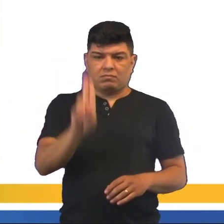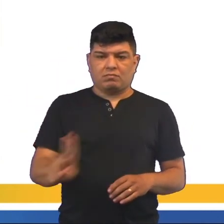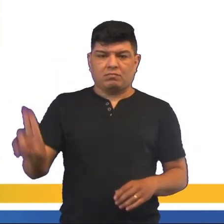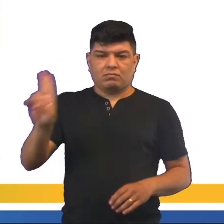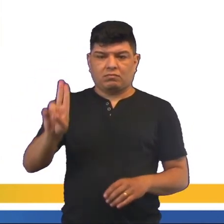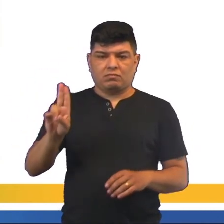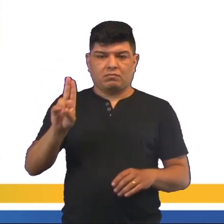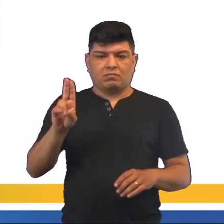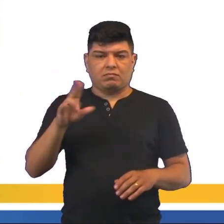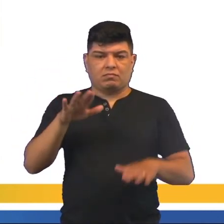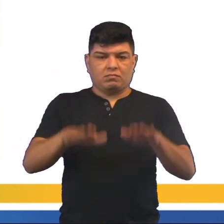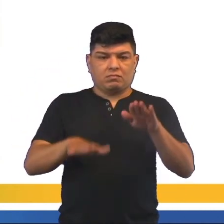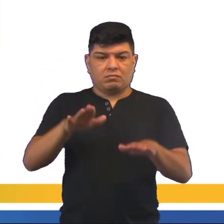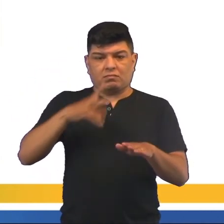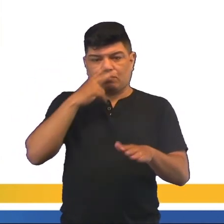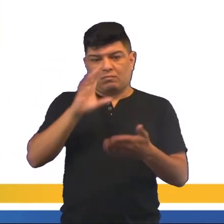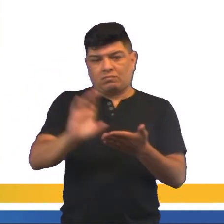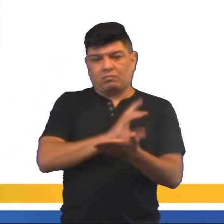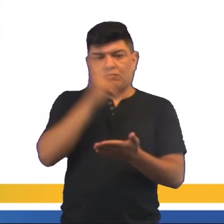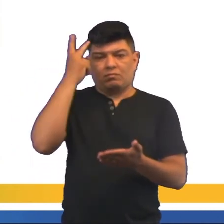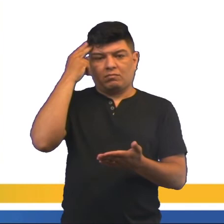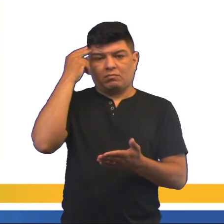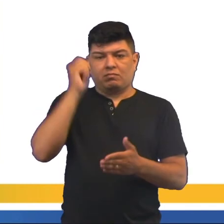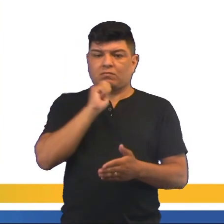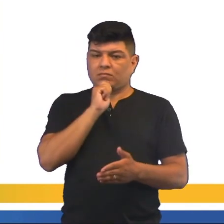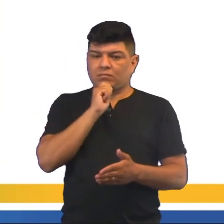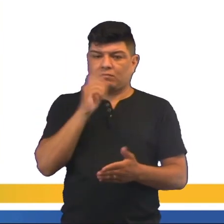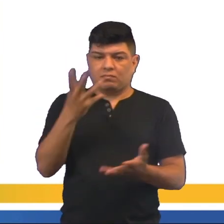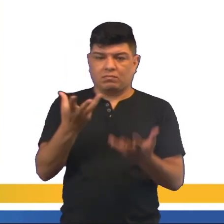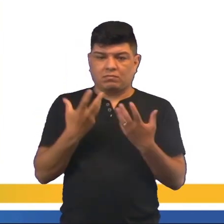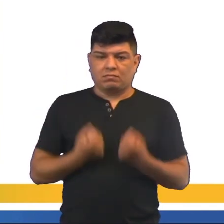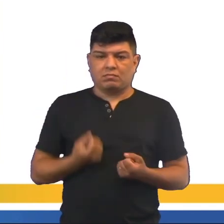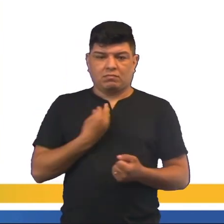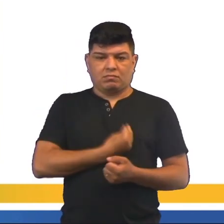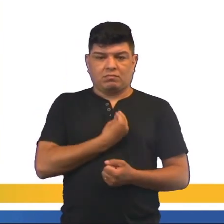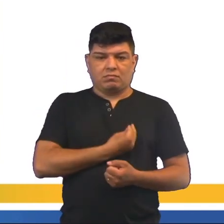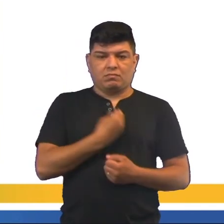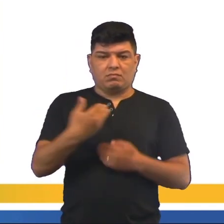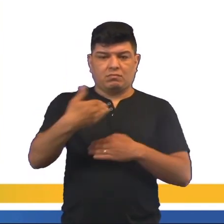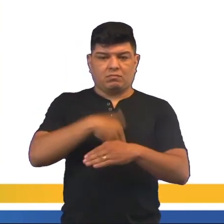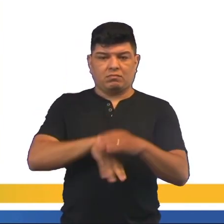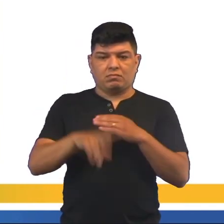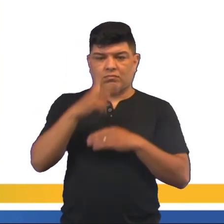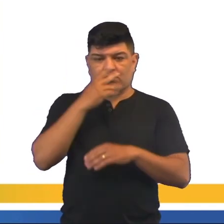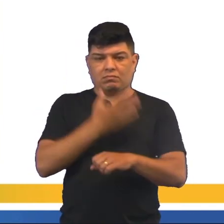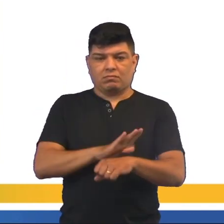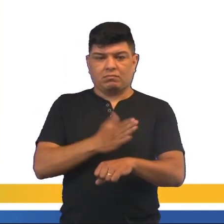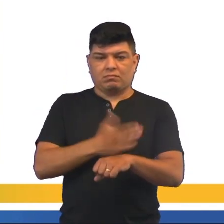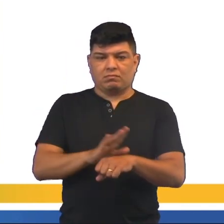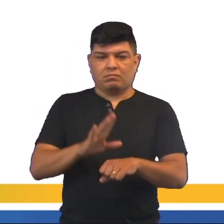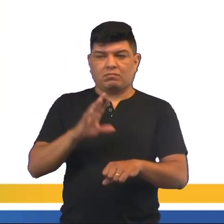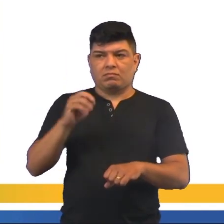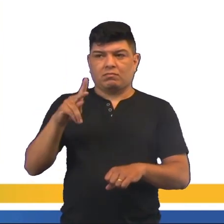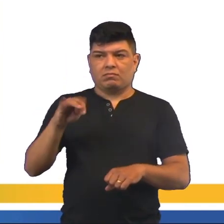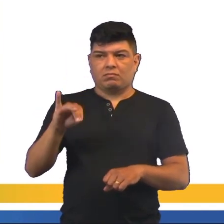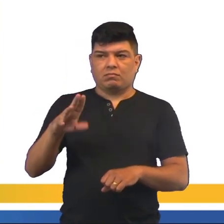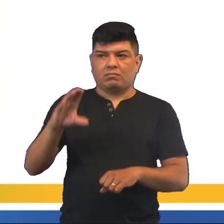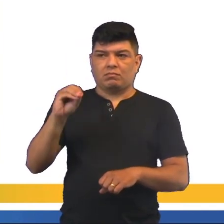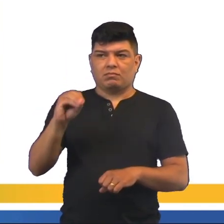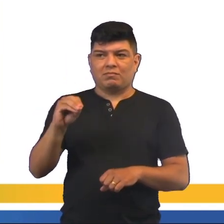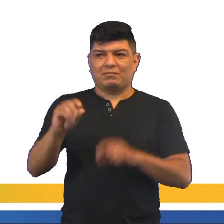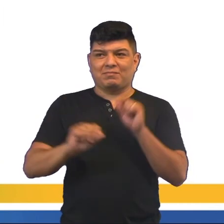de uma UC, utilizando de forma equilibrada os recursos naturais e ainda recebendo visitantes para práticas de